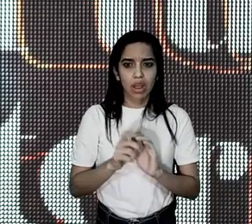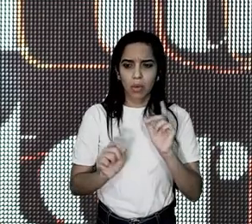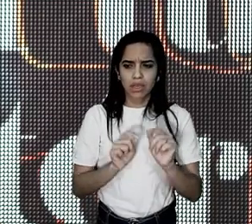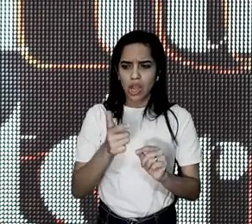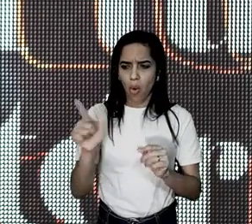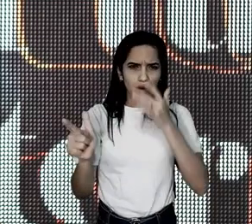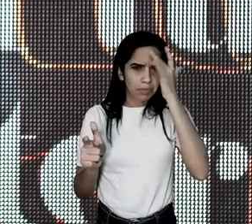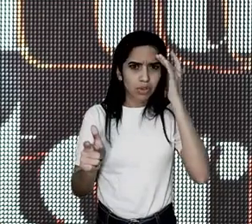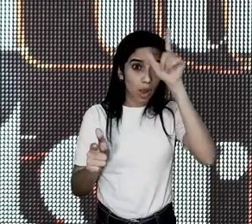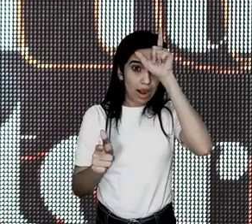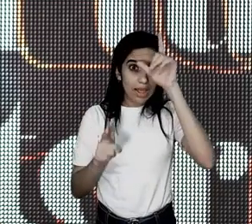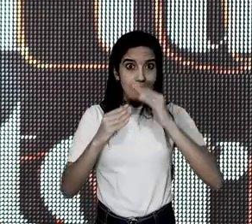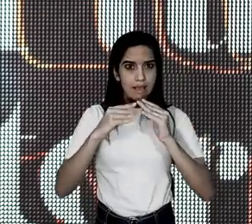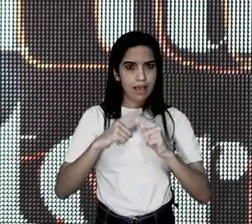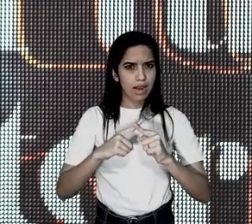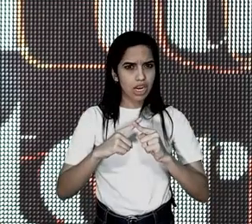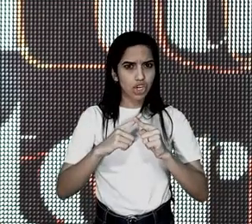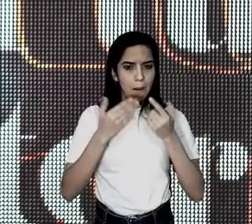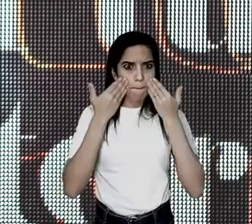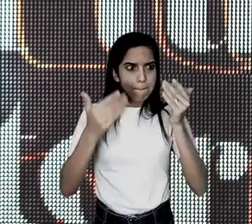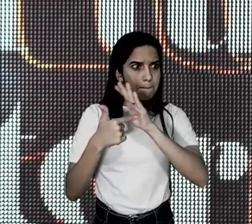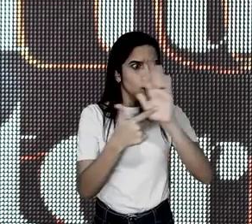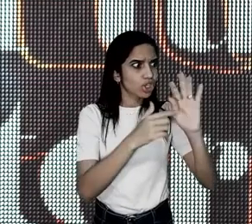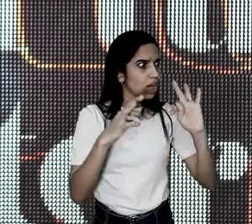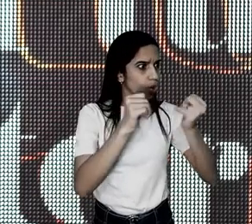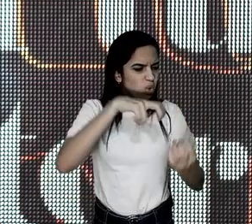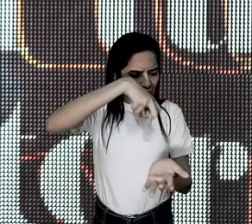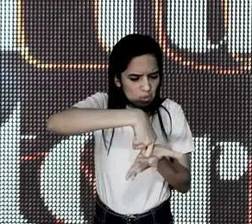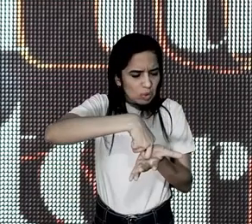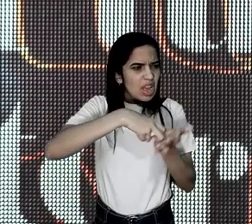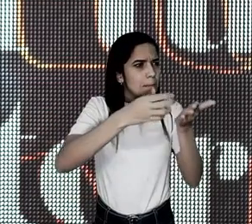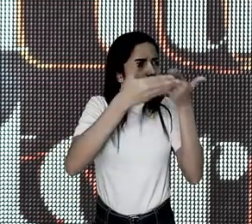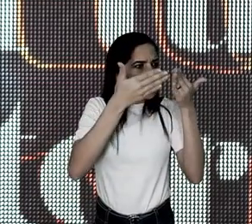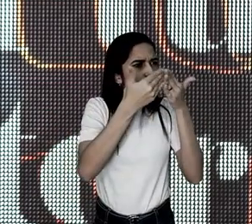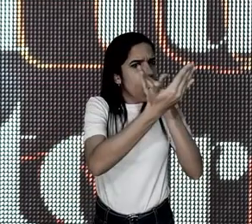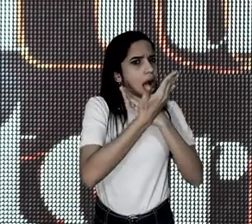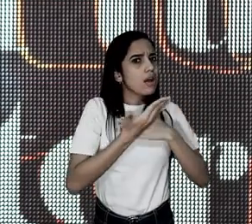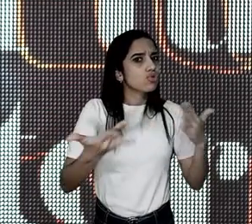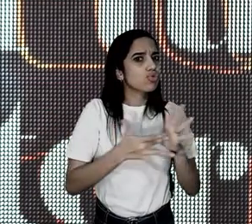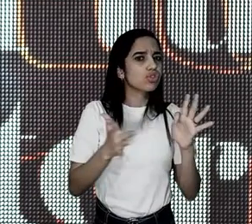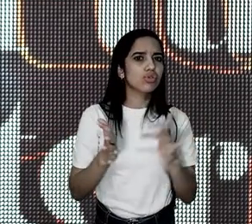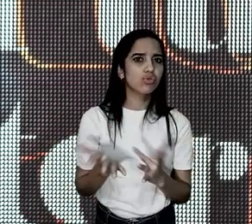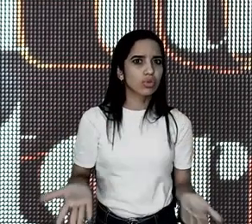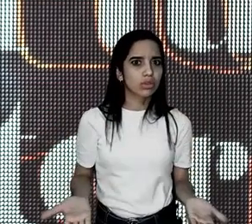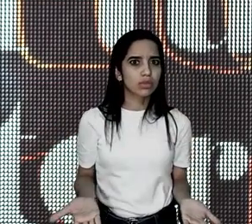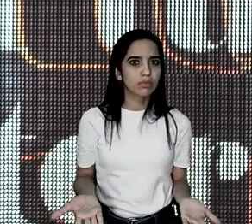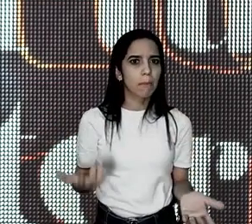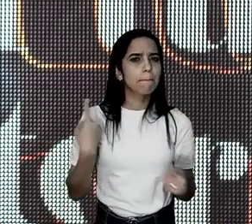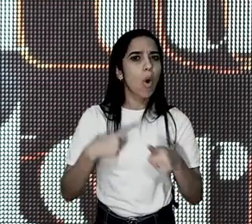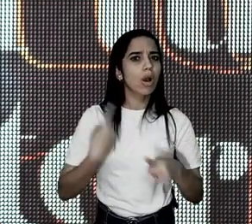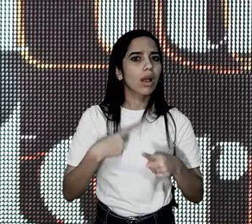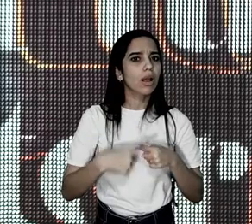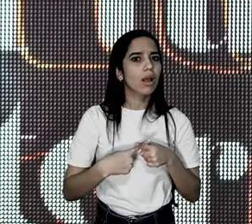fariseu, um líder da sinagoga, a céu aberto, a plena luz do dia, clamar pela ajuda de Jesus?